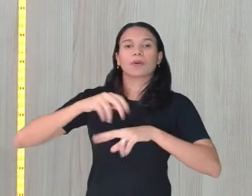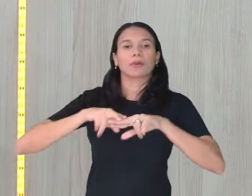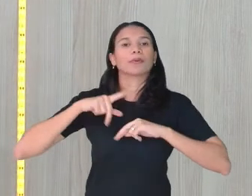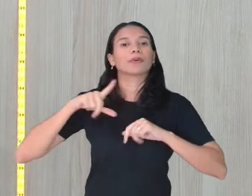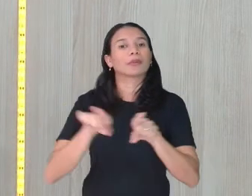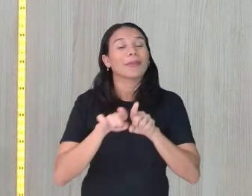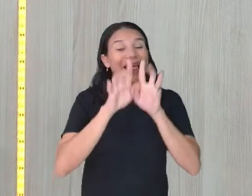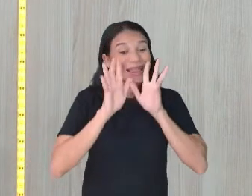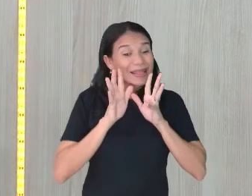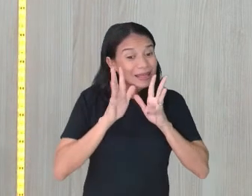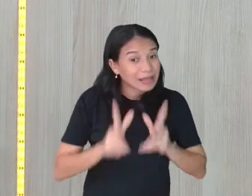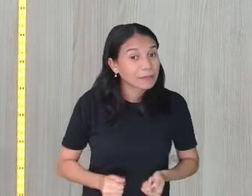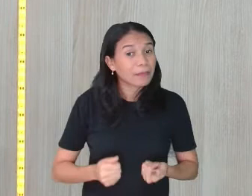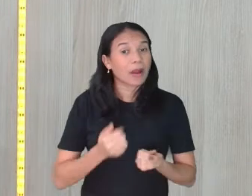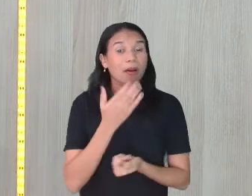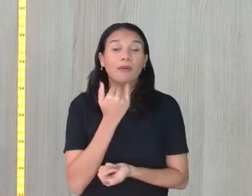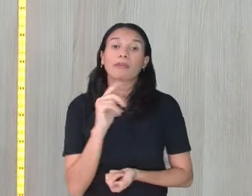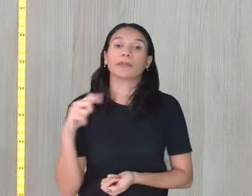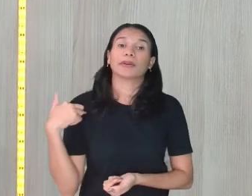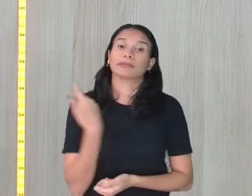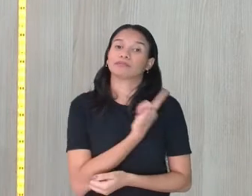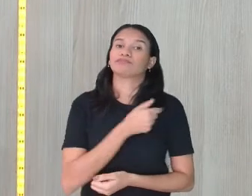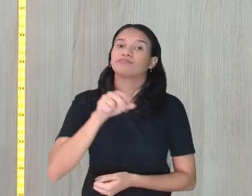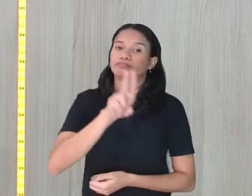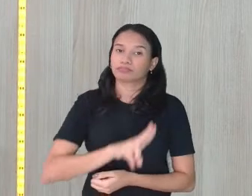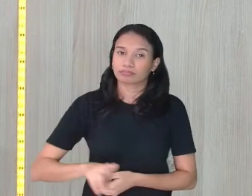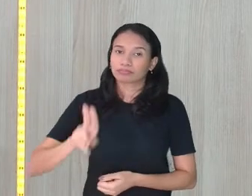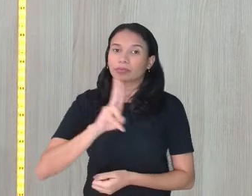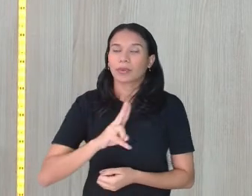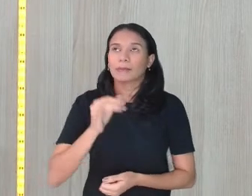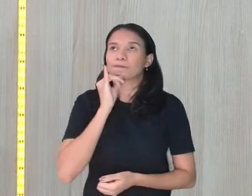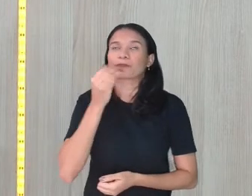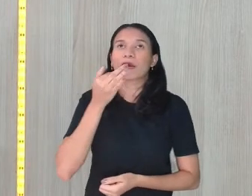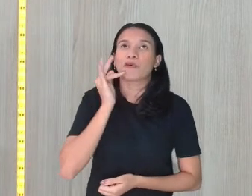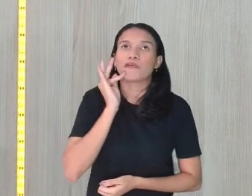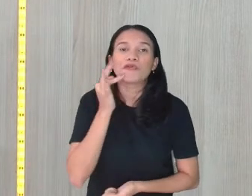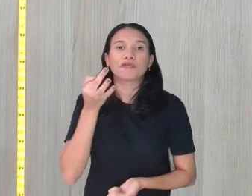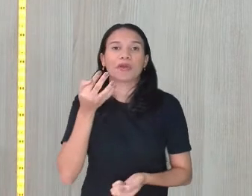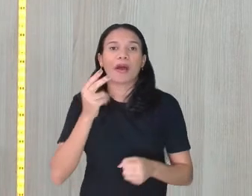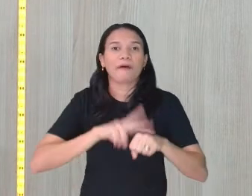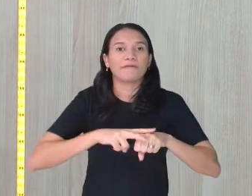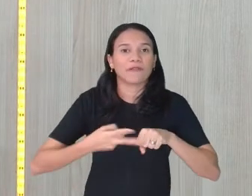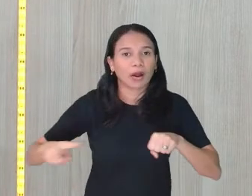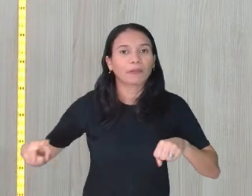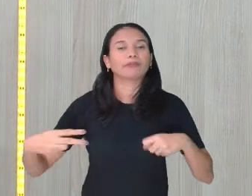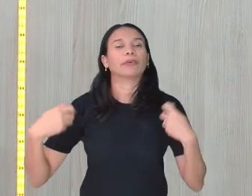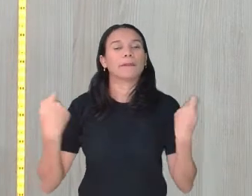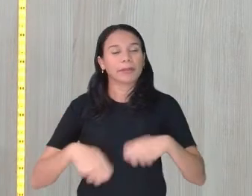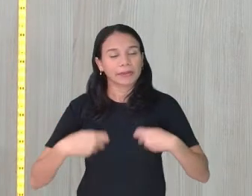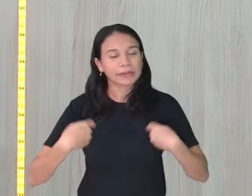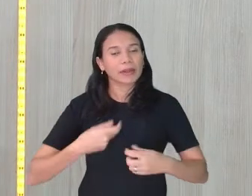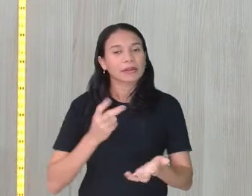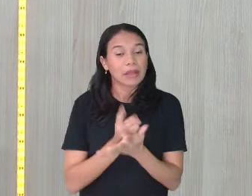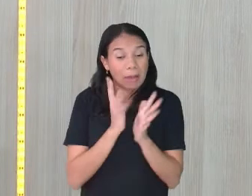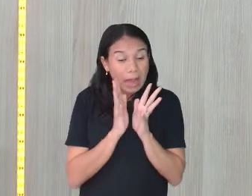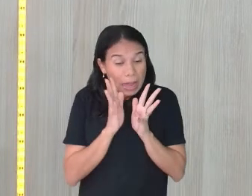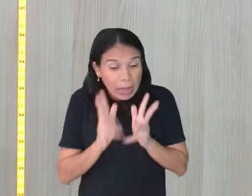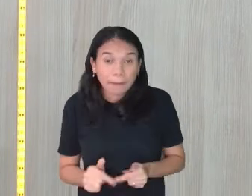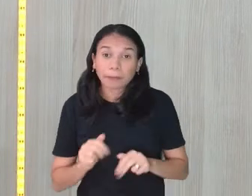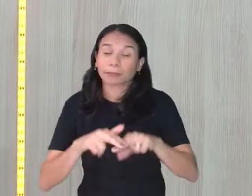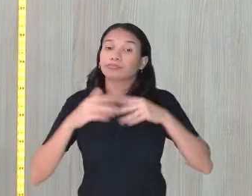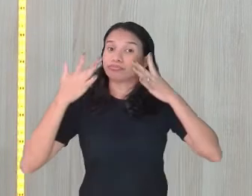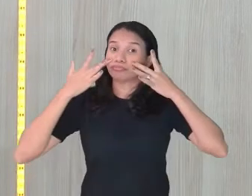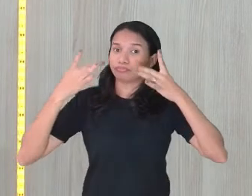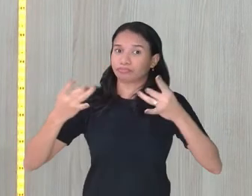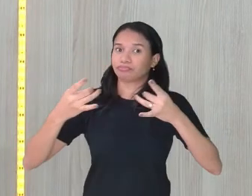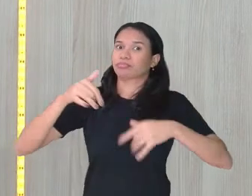alimentos, principalmente alimentos que nós ingerimos crus, como frutas e verduras, tá certo? Então fiquem ligadinhos e com esse